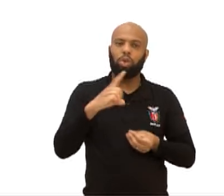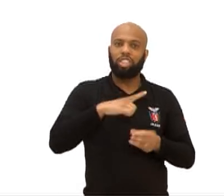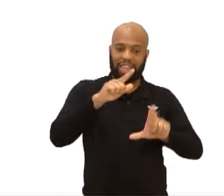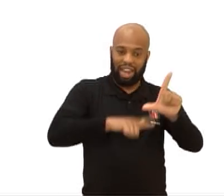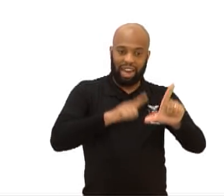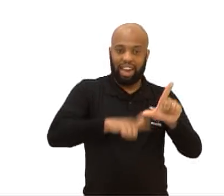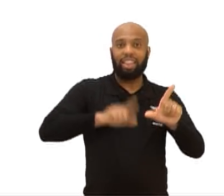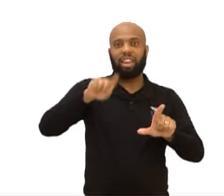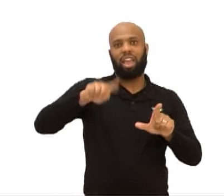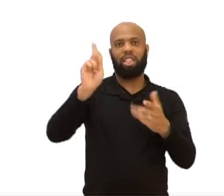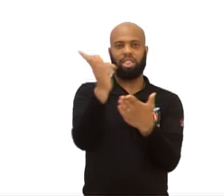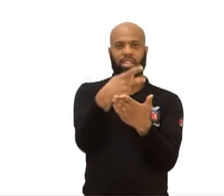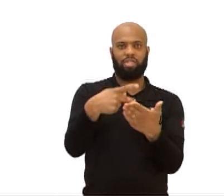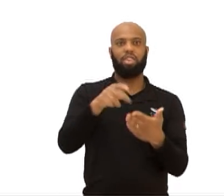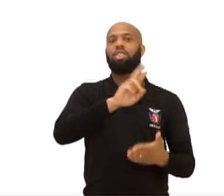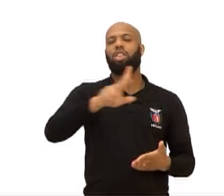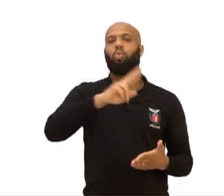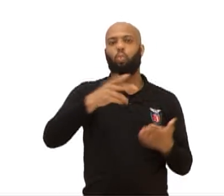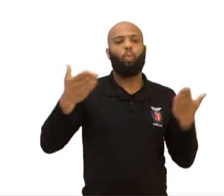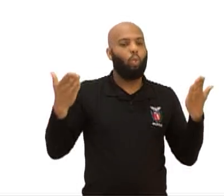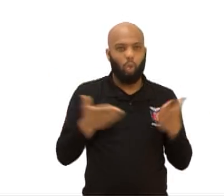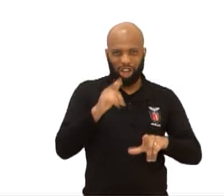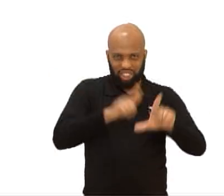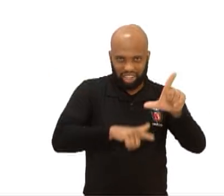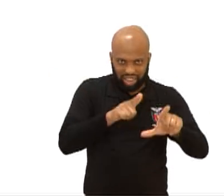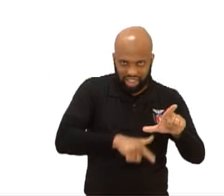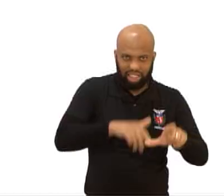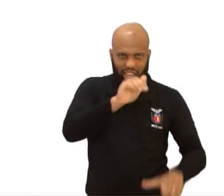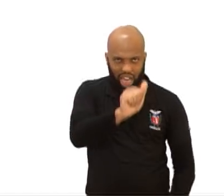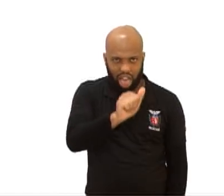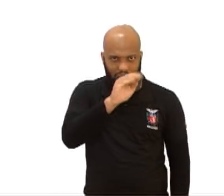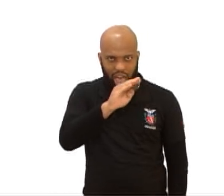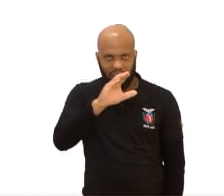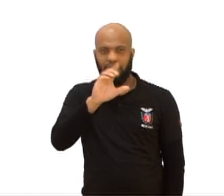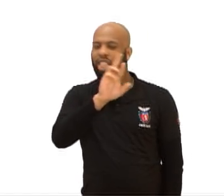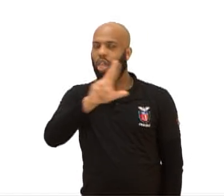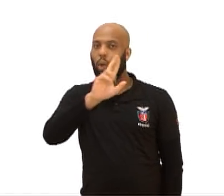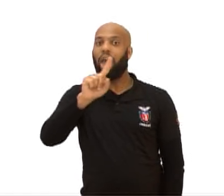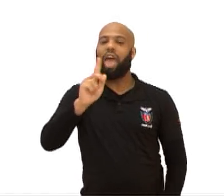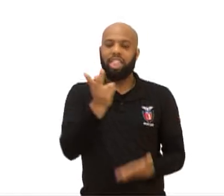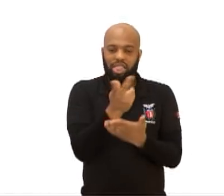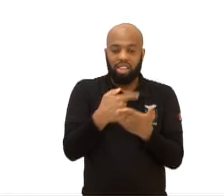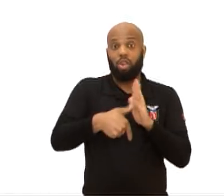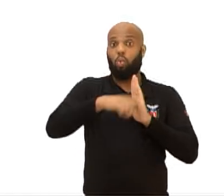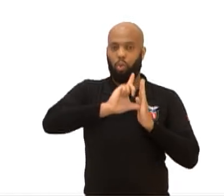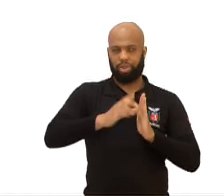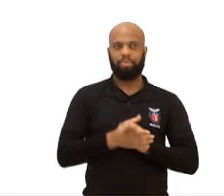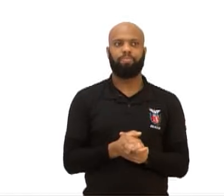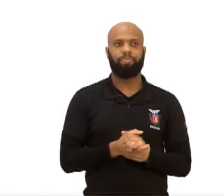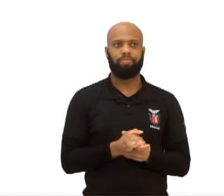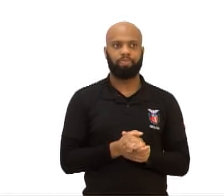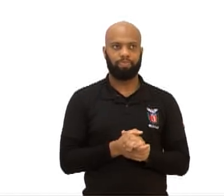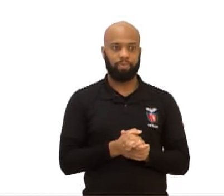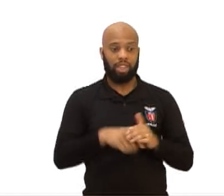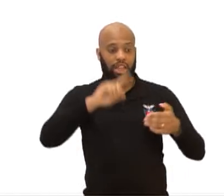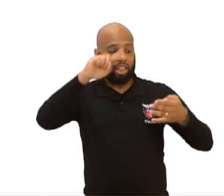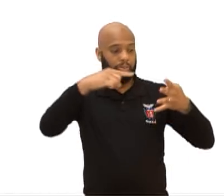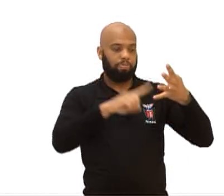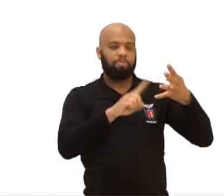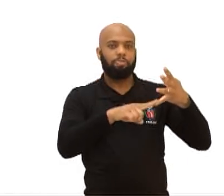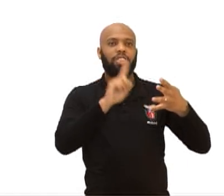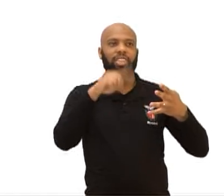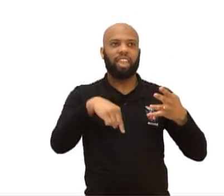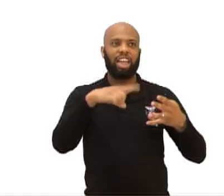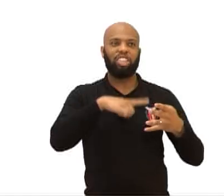eram desenhos, não eram como as letras que nós conhecemos atualmente. Depois por meio do papyrus, que é